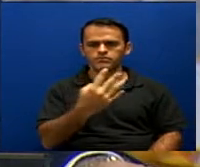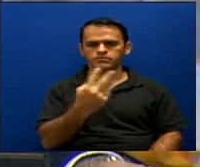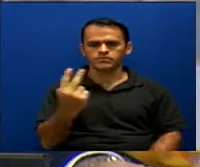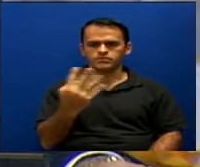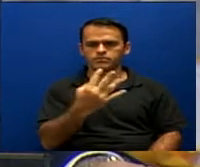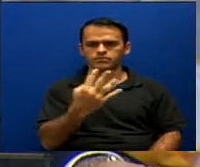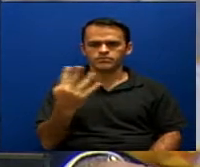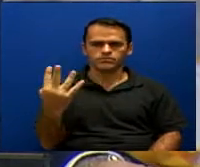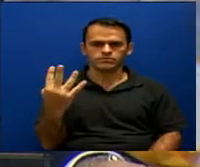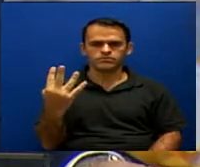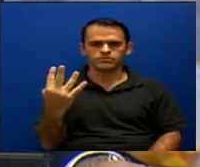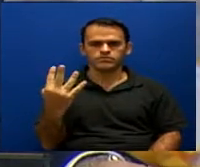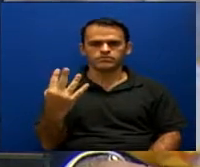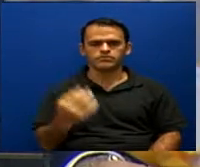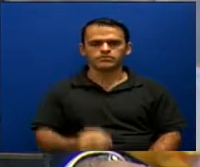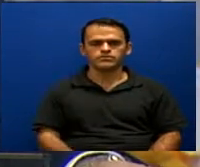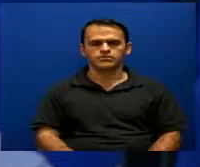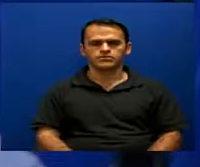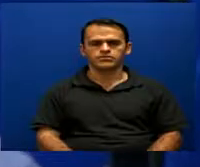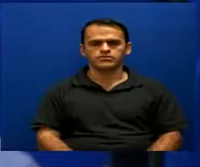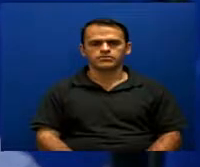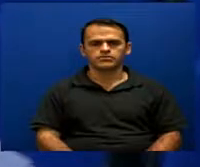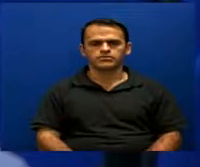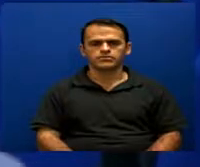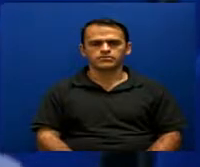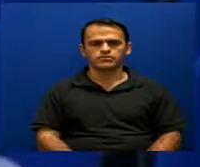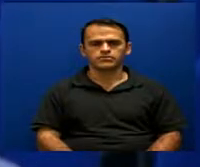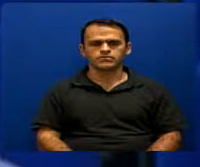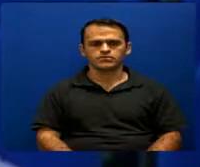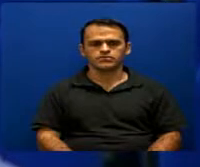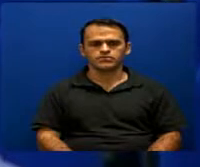42, 43, 44.